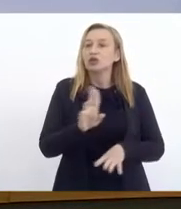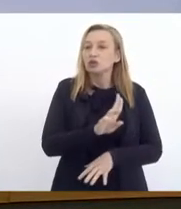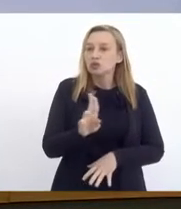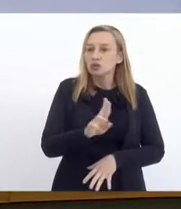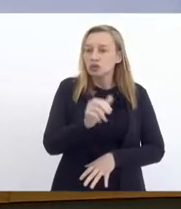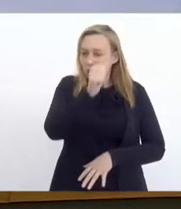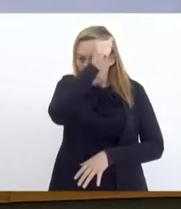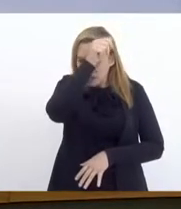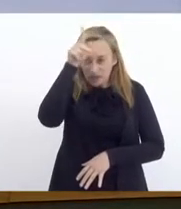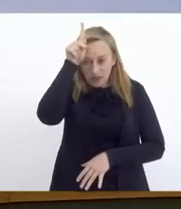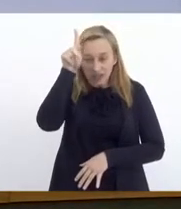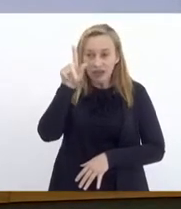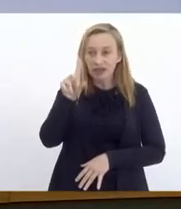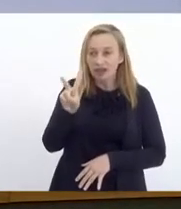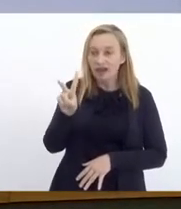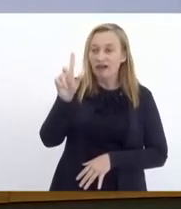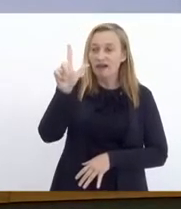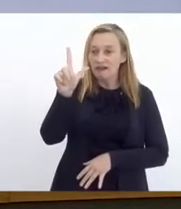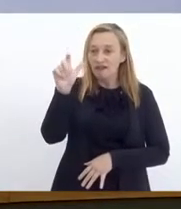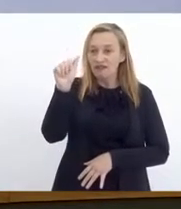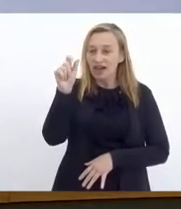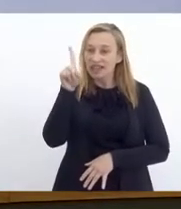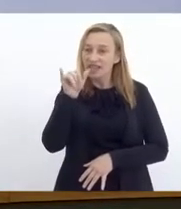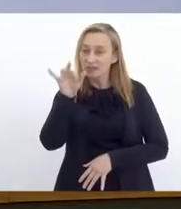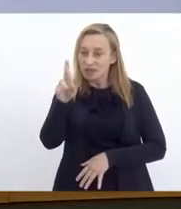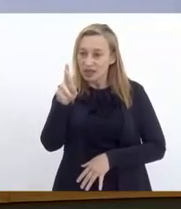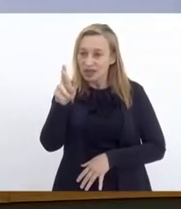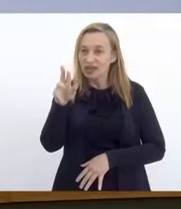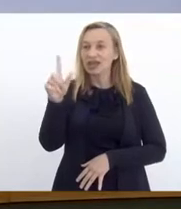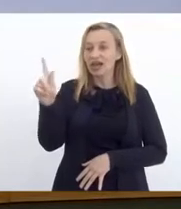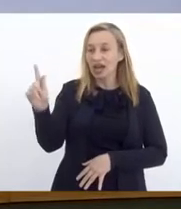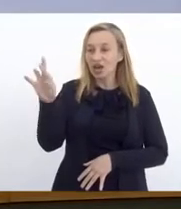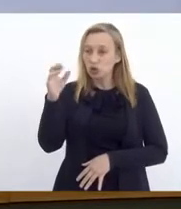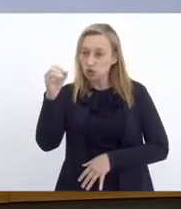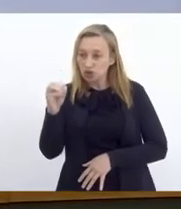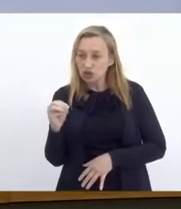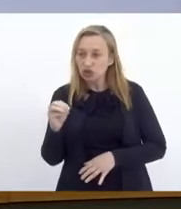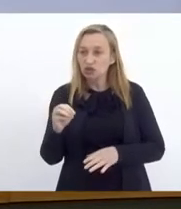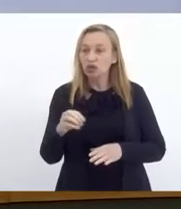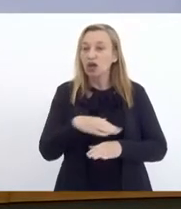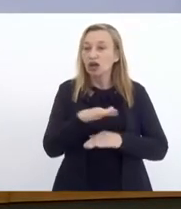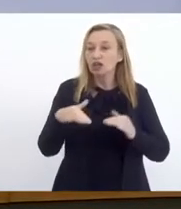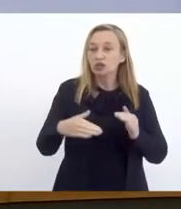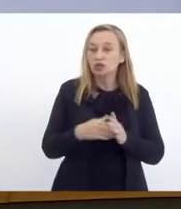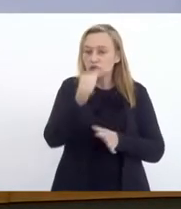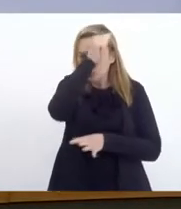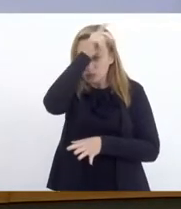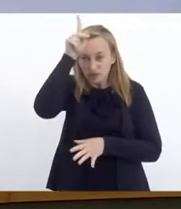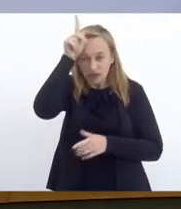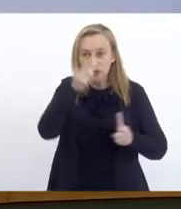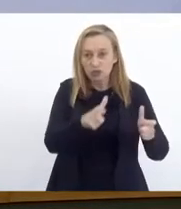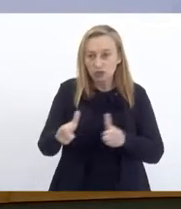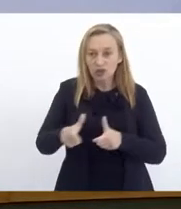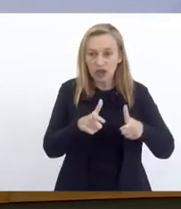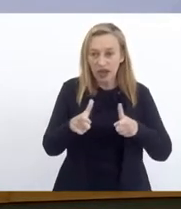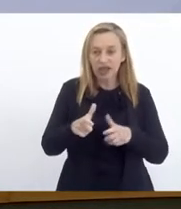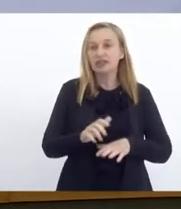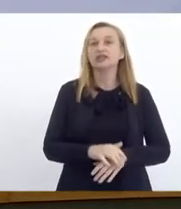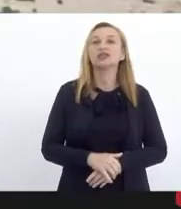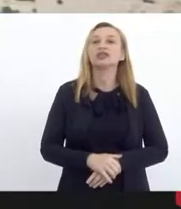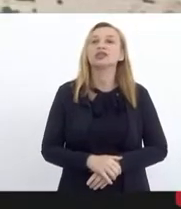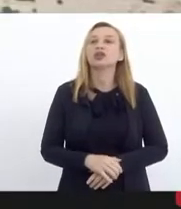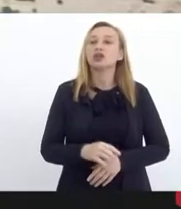Vladimir Garotinho, eu gostaria de desejar um bom dia e saudar todos os prefeitos da região presentes. Em nome